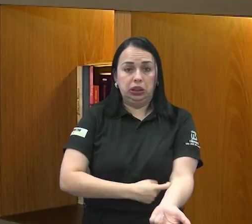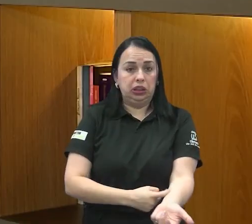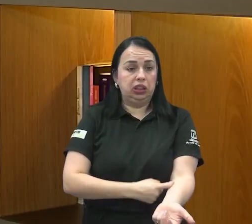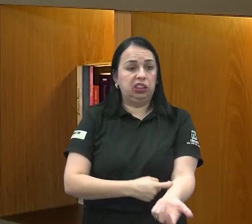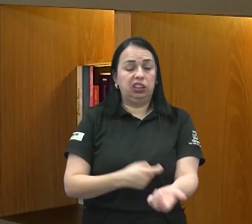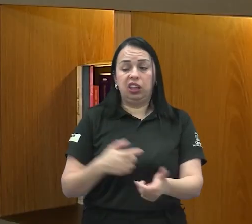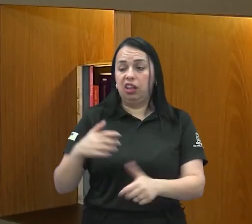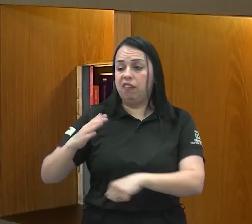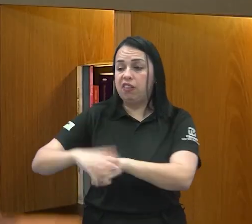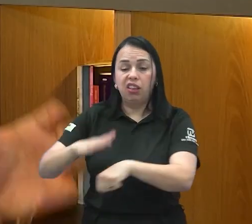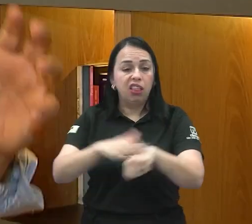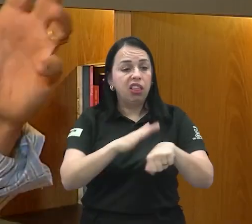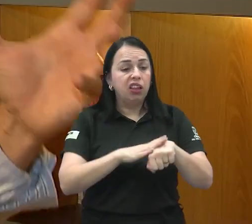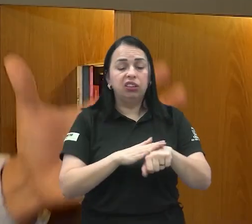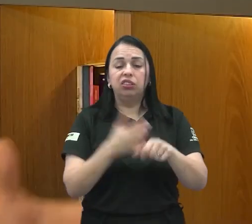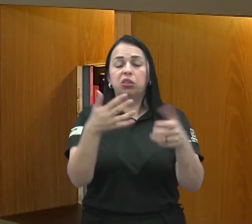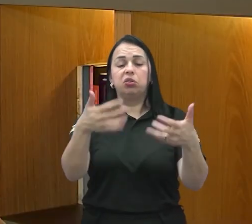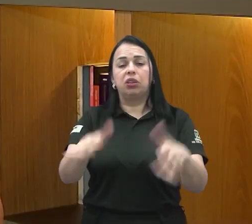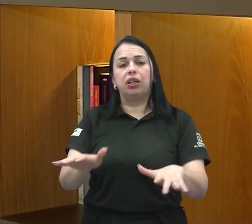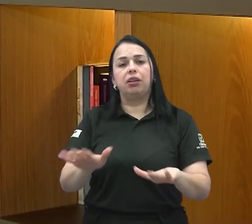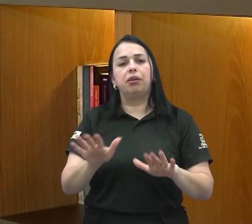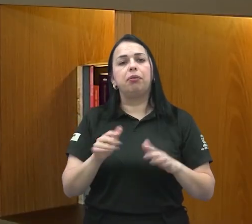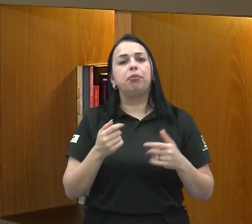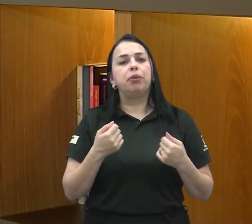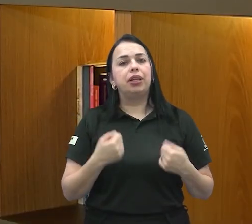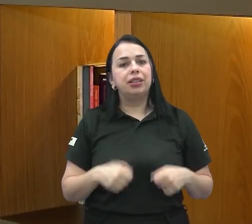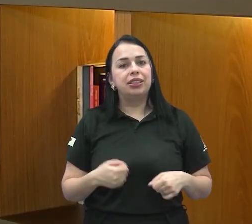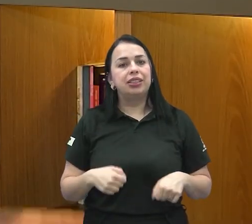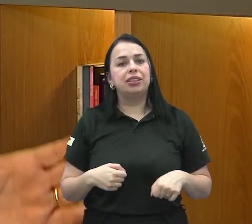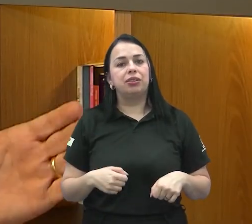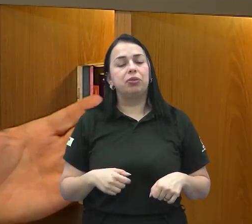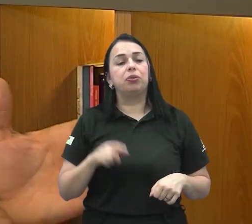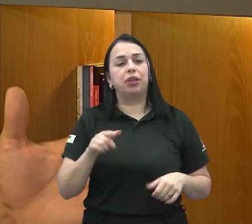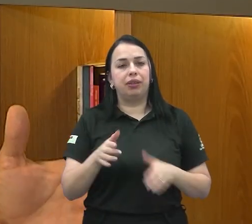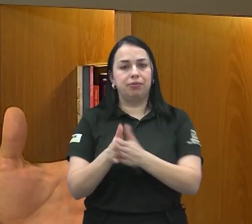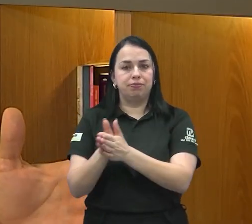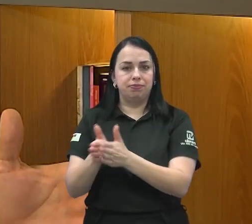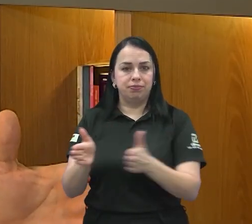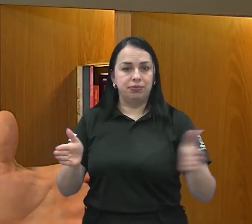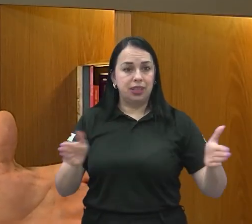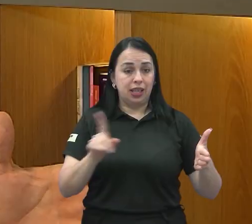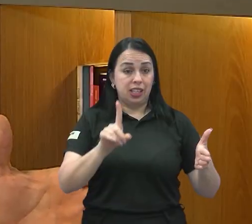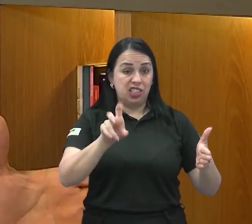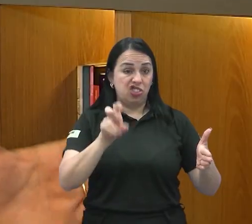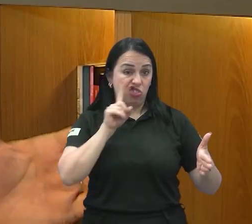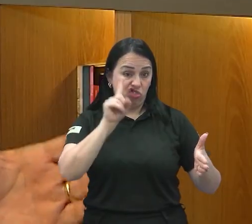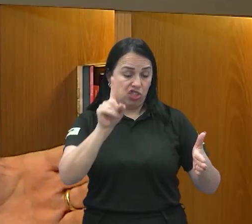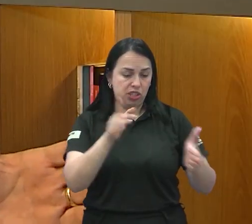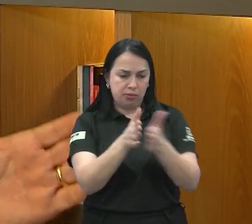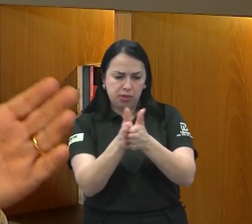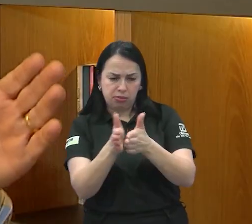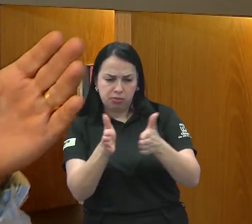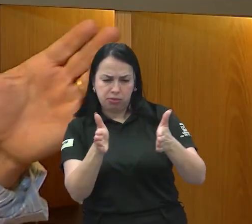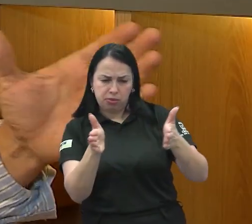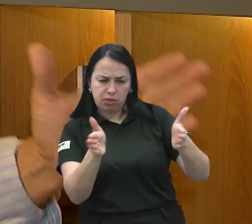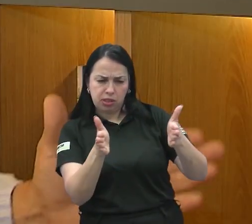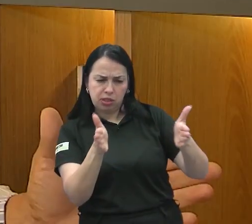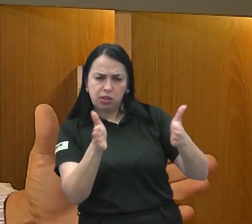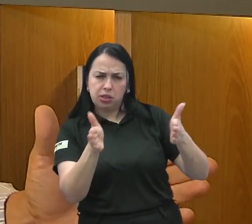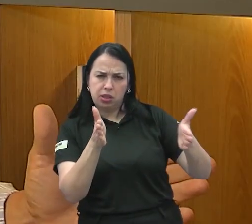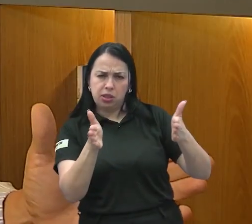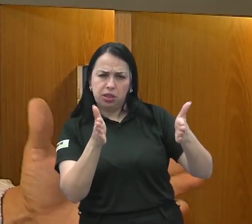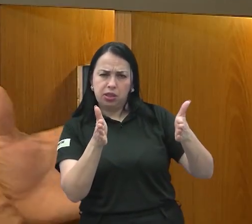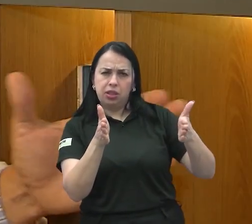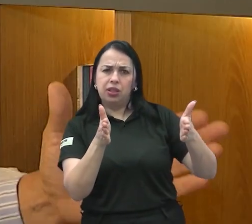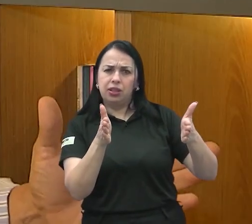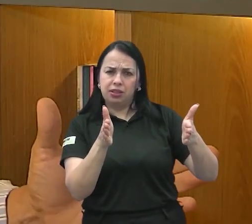de nervosismo, né, de perda de interesse em fazer as coisas, e isso precisa de acontecer normalmente por pelo menos 15